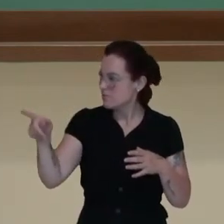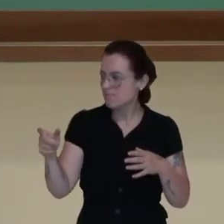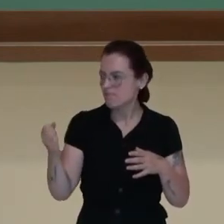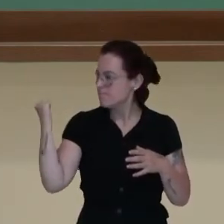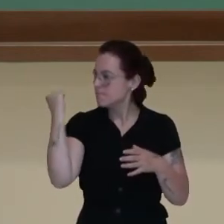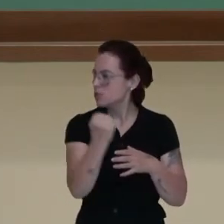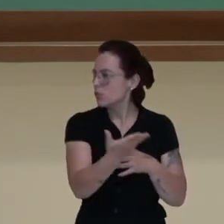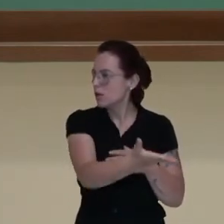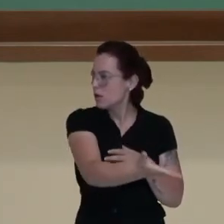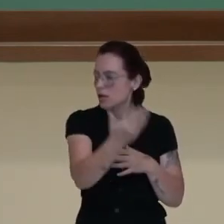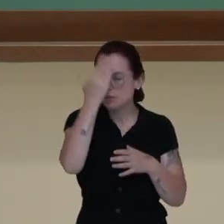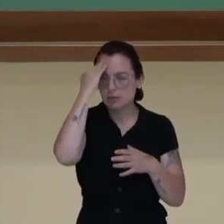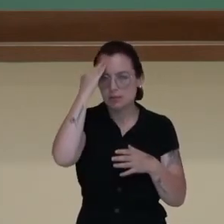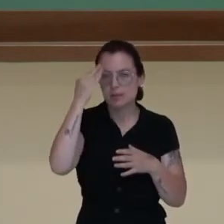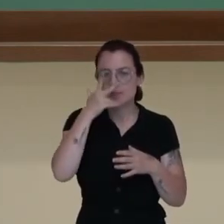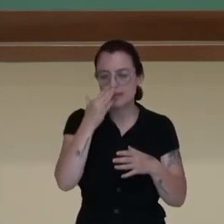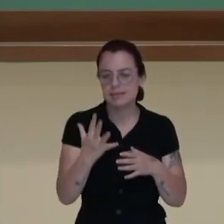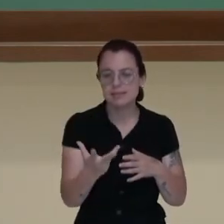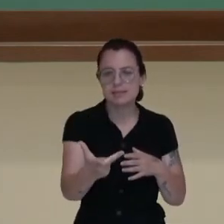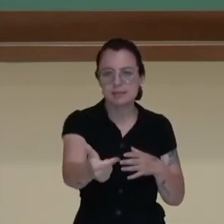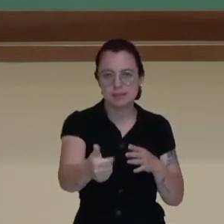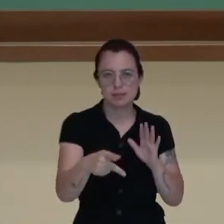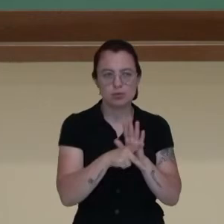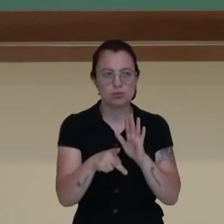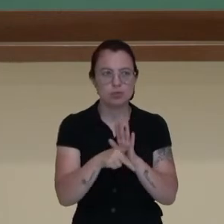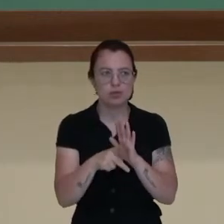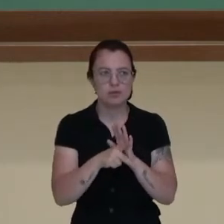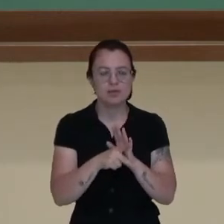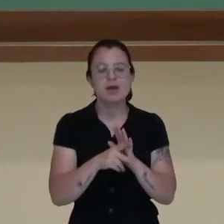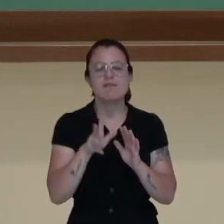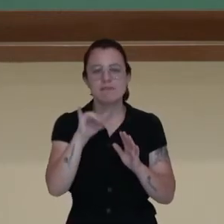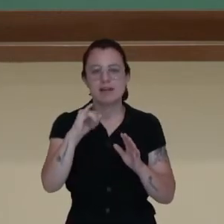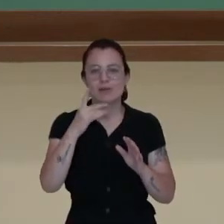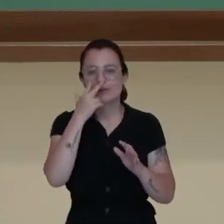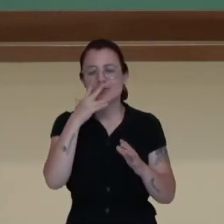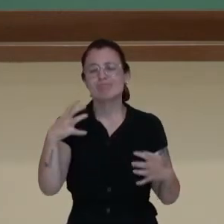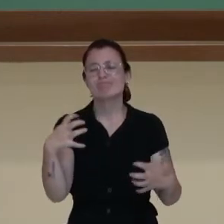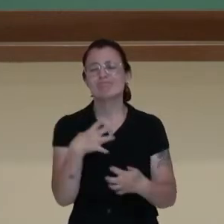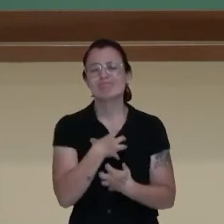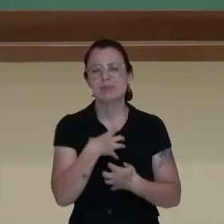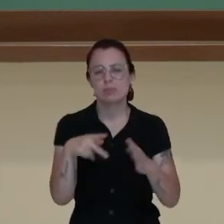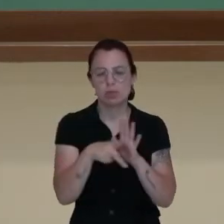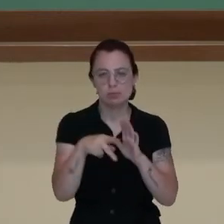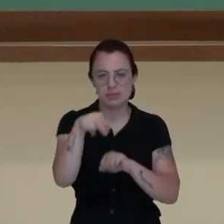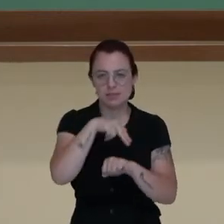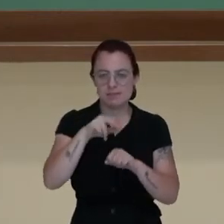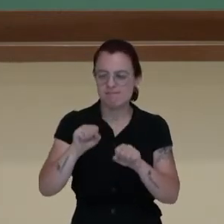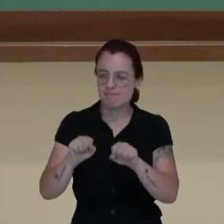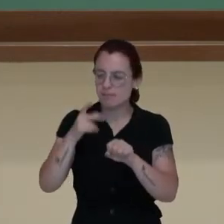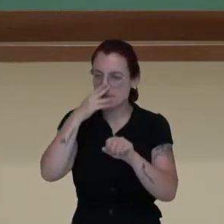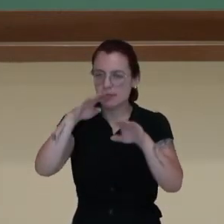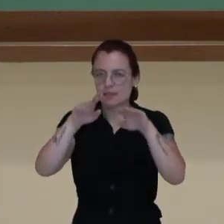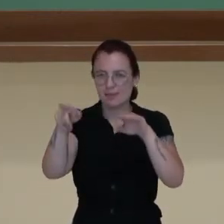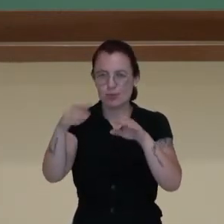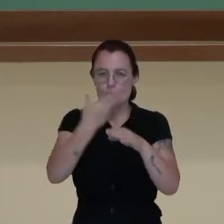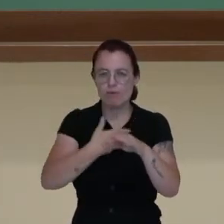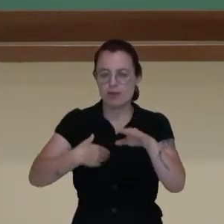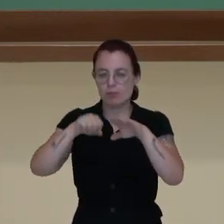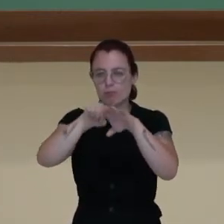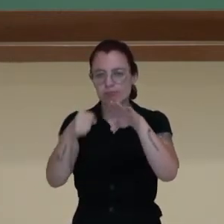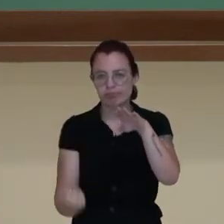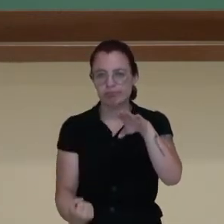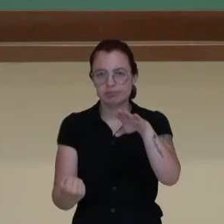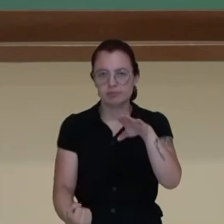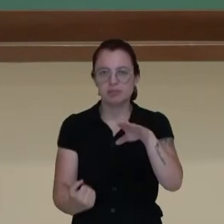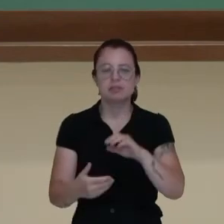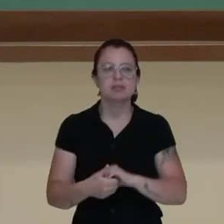para conseguir acelerar a comoção nacional e para conseguir derrubar aquele governo que era o de